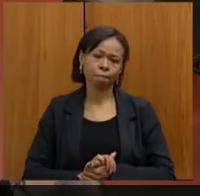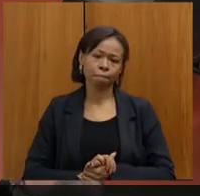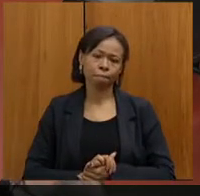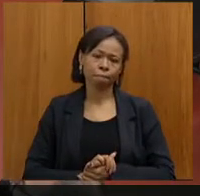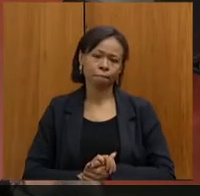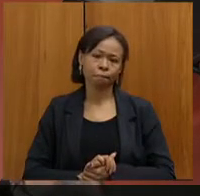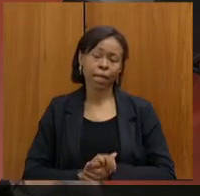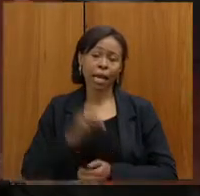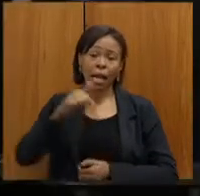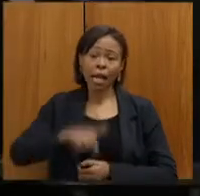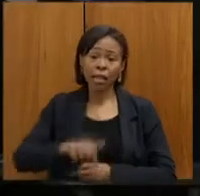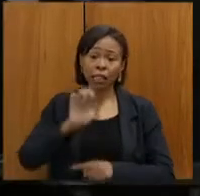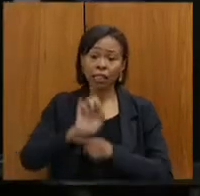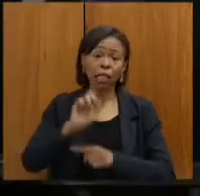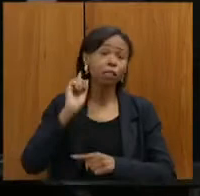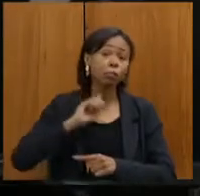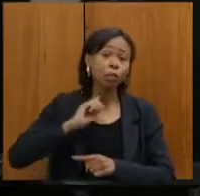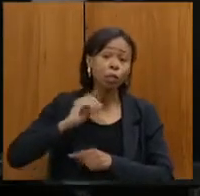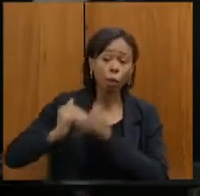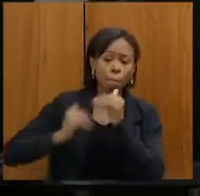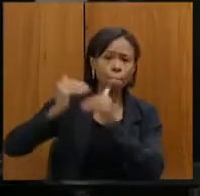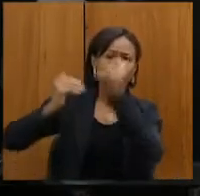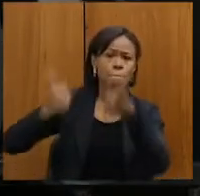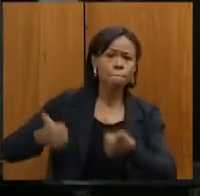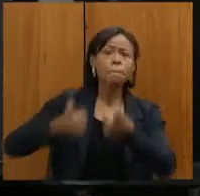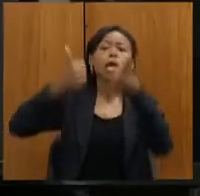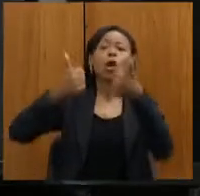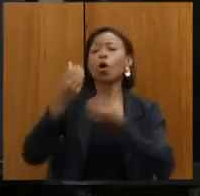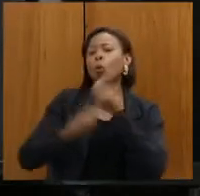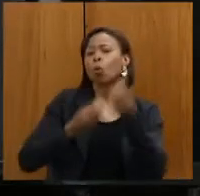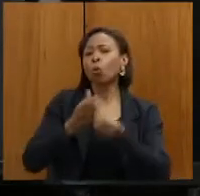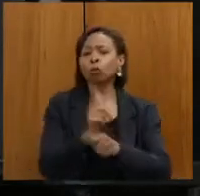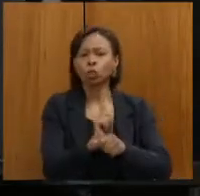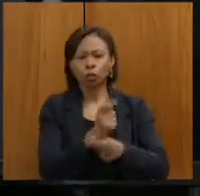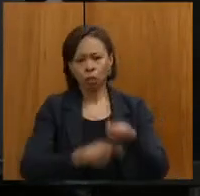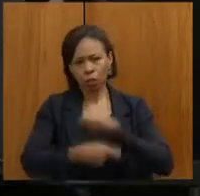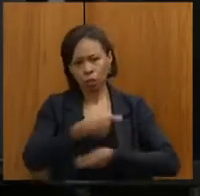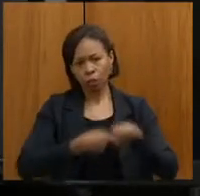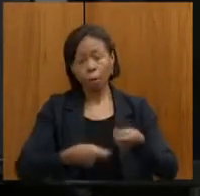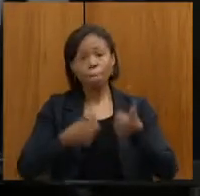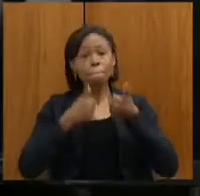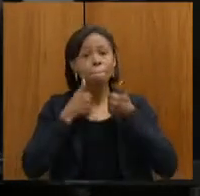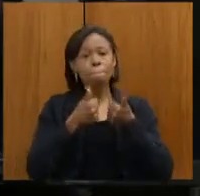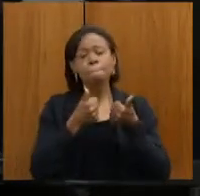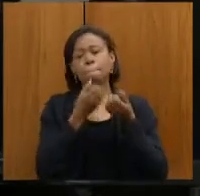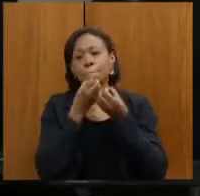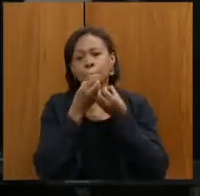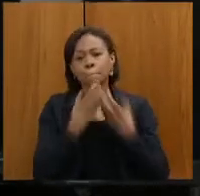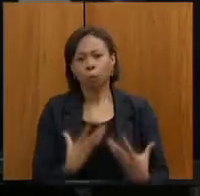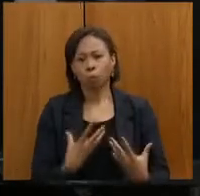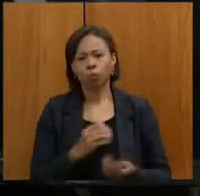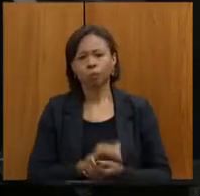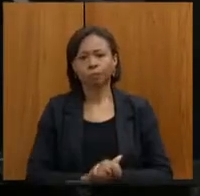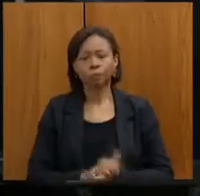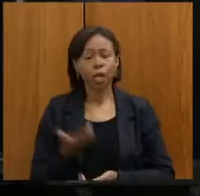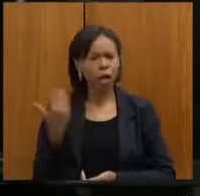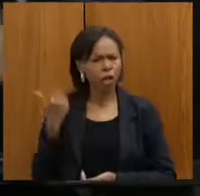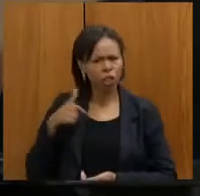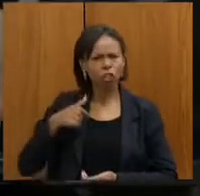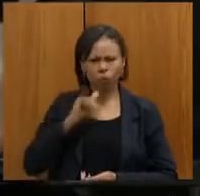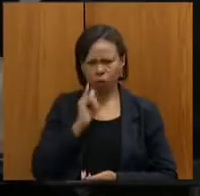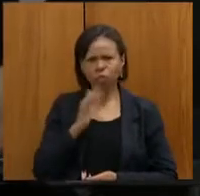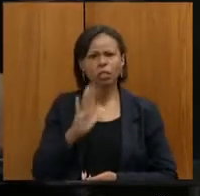fazer neste estado o estado melhor é bom injeção é E pelo que eu já disse aqui